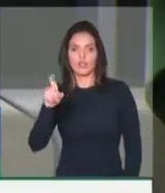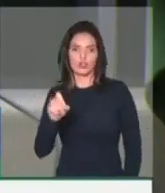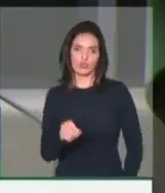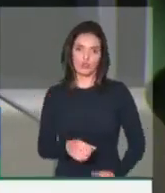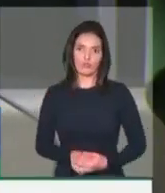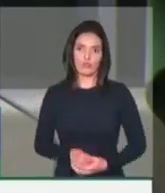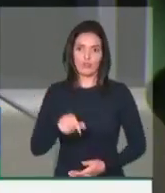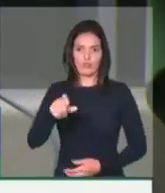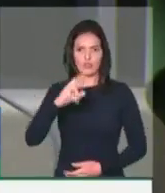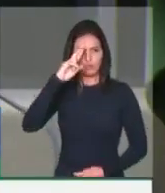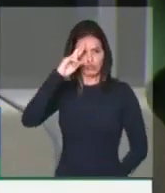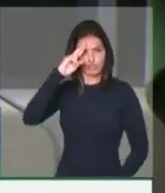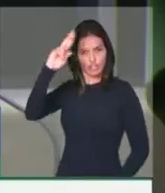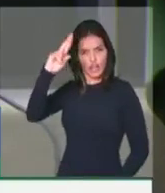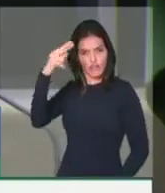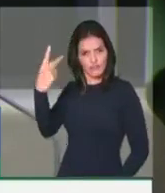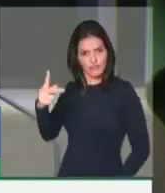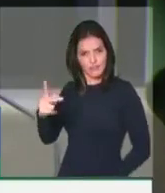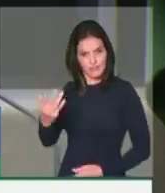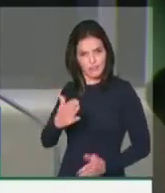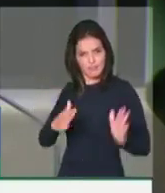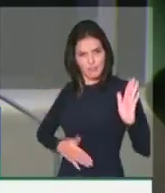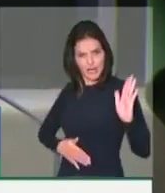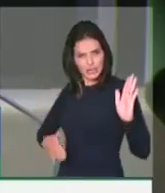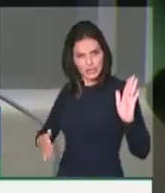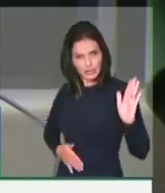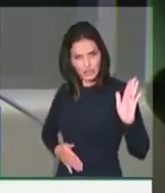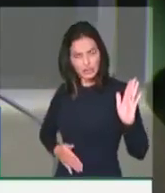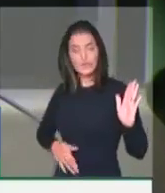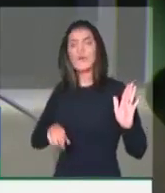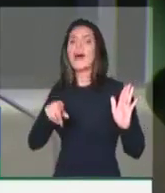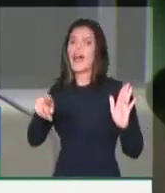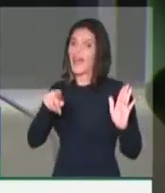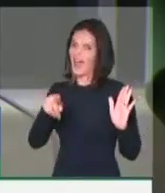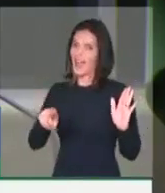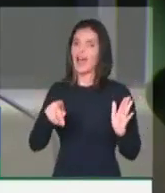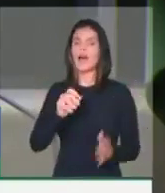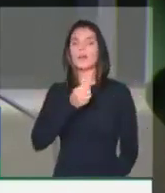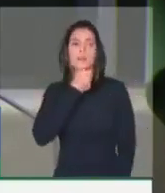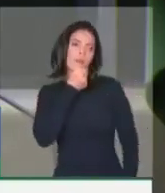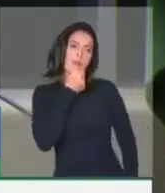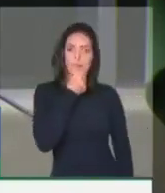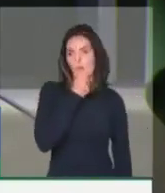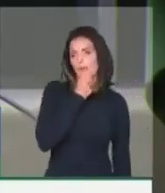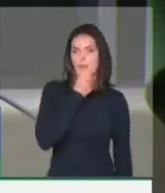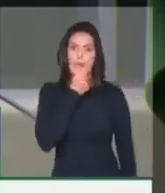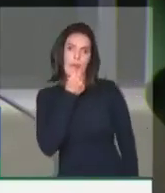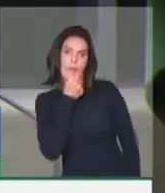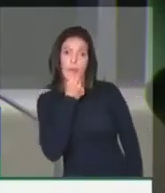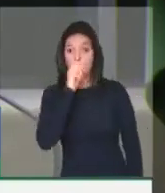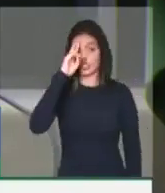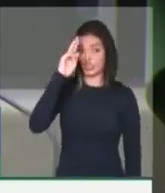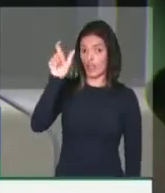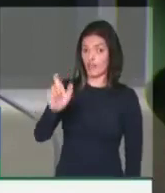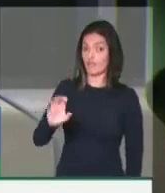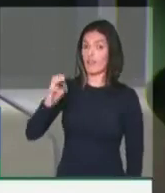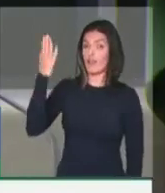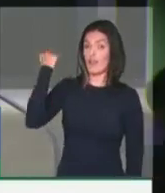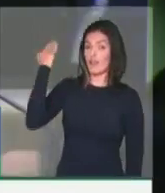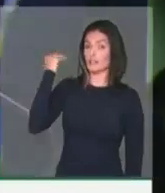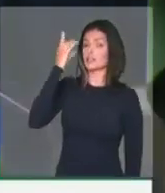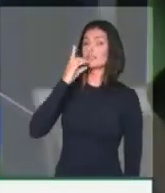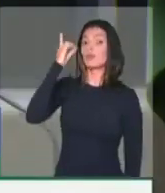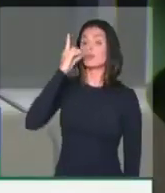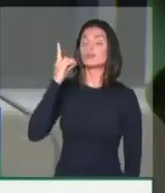o chefe desses bandidos usava esse microfone para defender milícia, defender a legalização